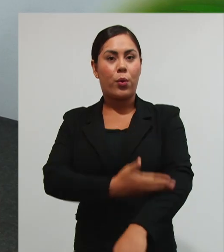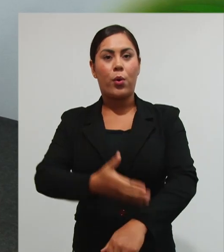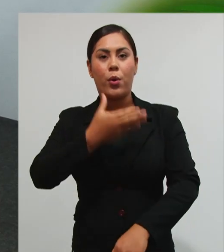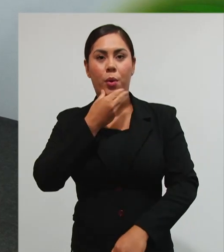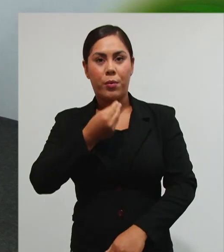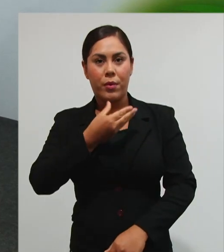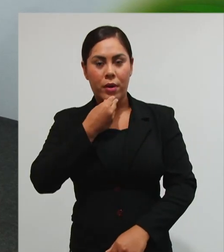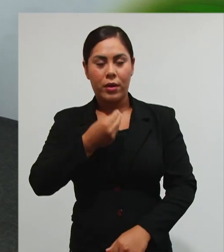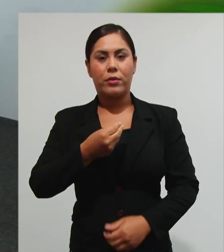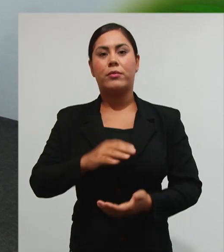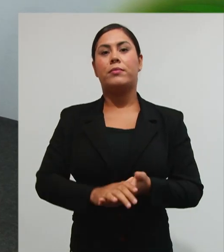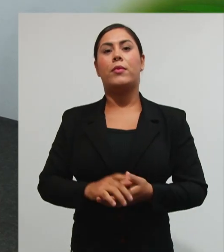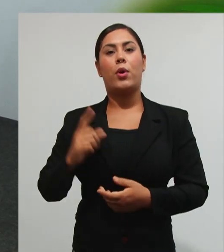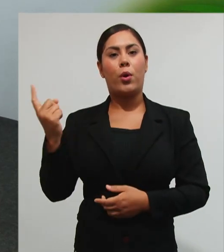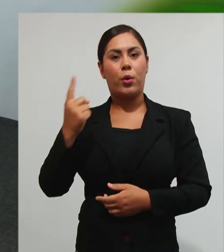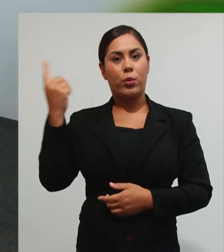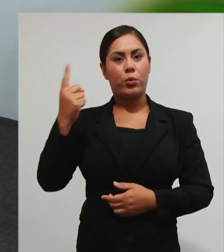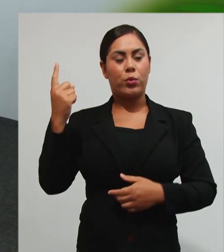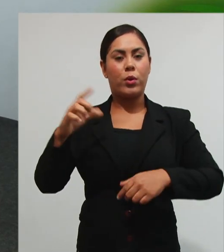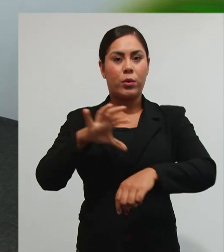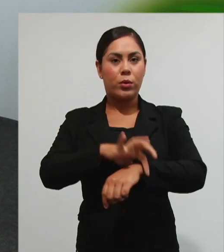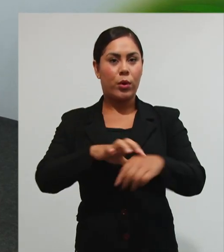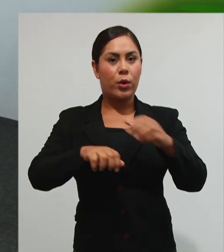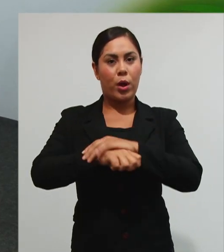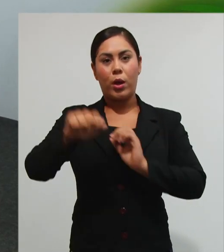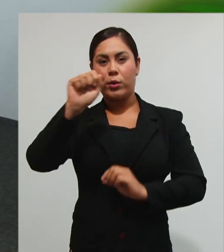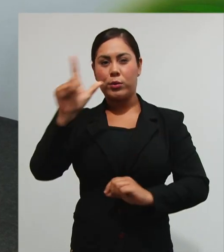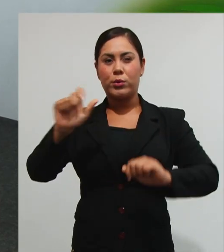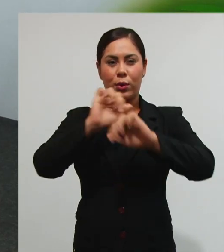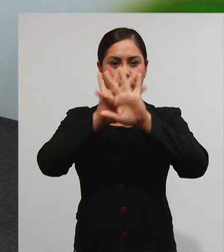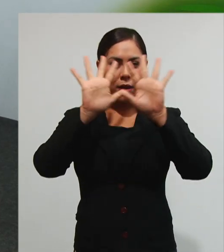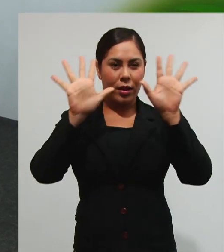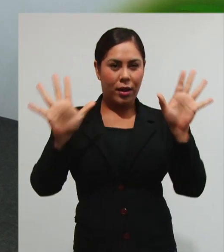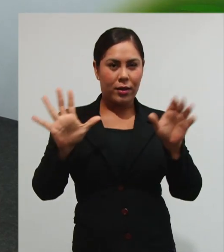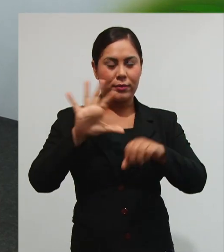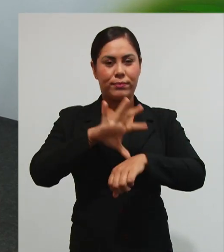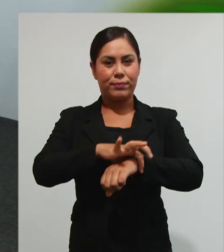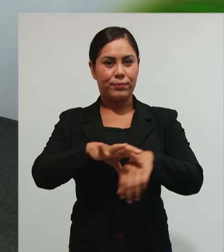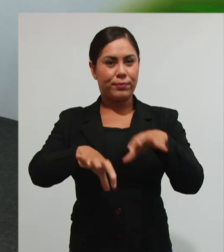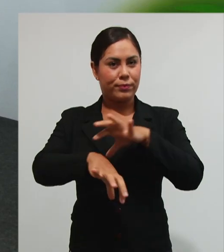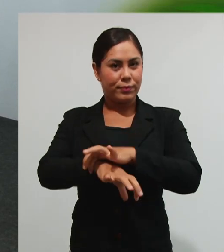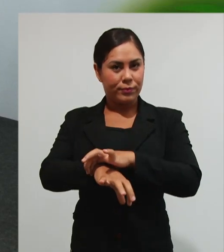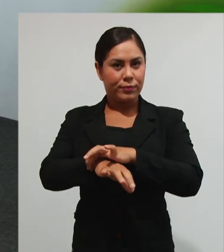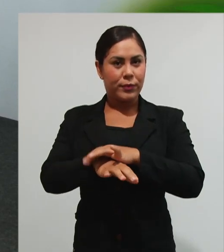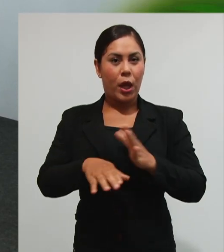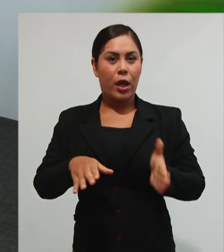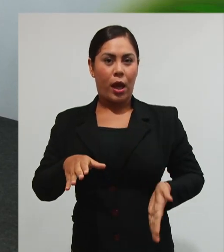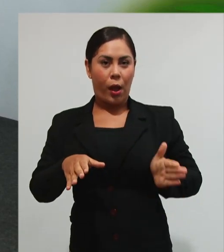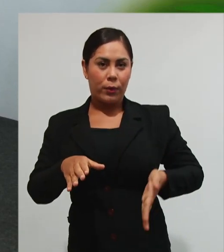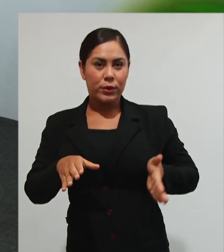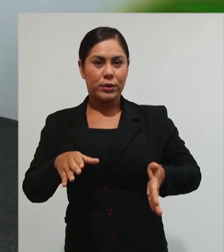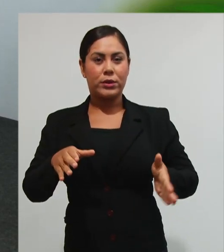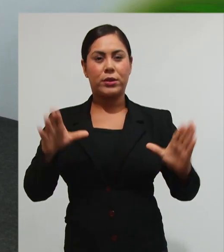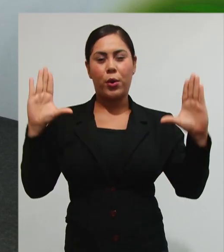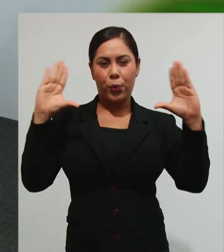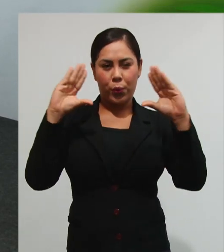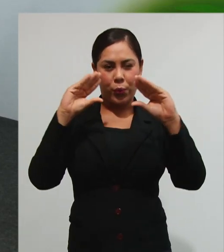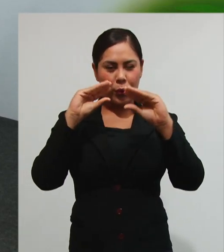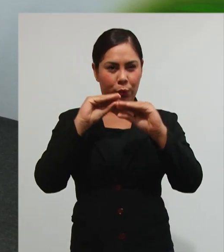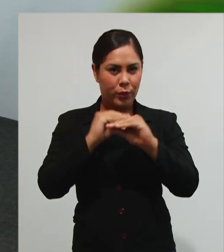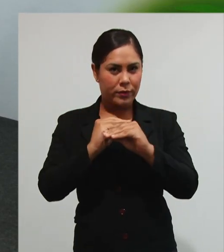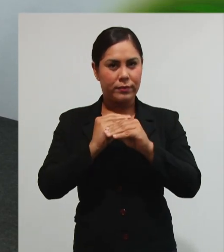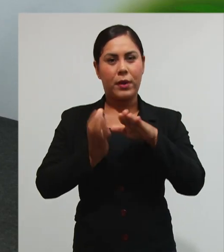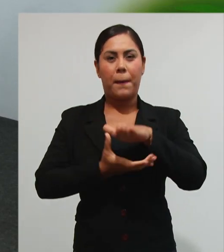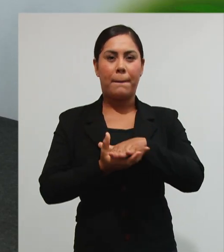altura mediana, com uma blusa azul clara de mangas compridas, uma calça azul escura e